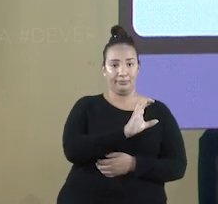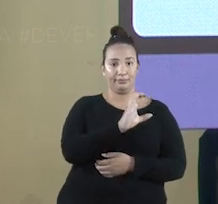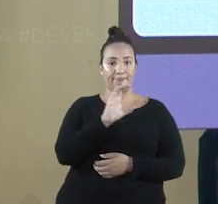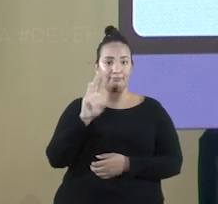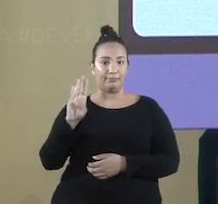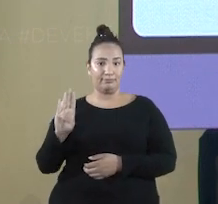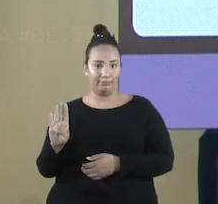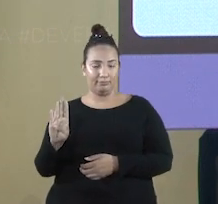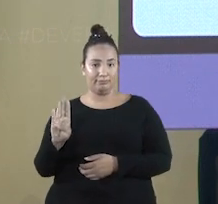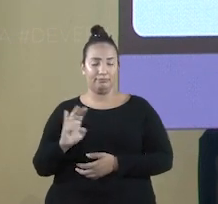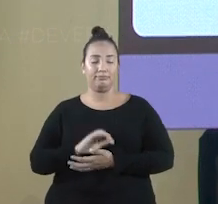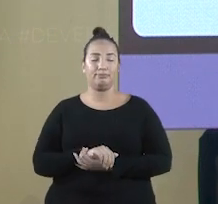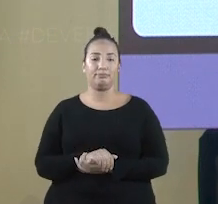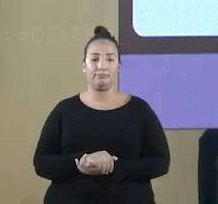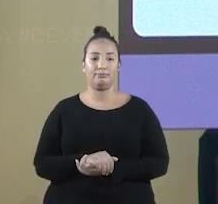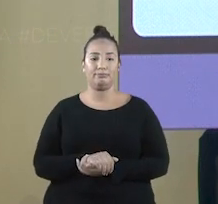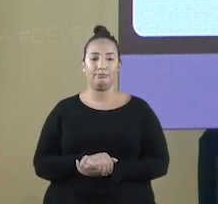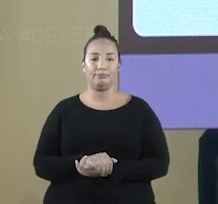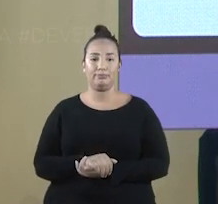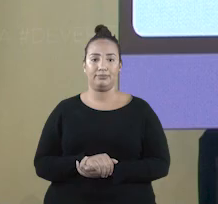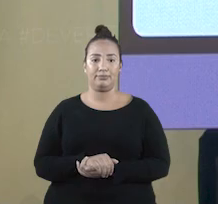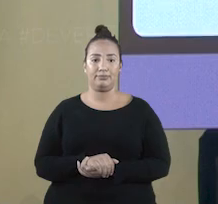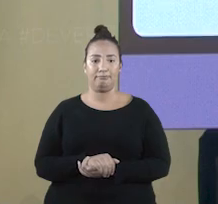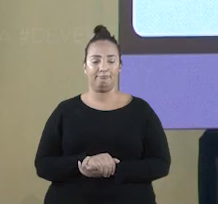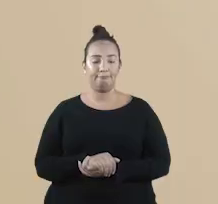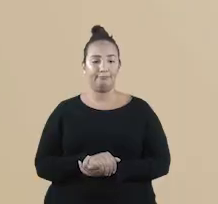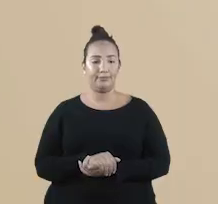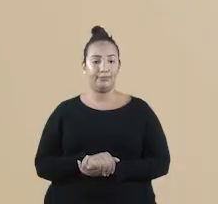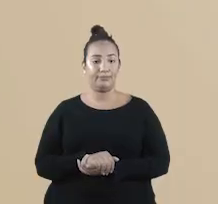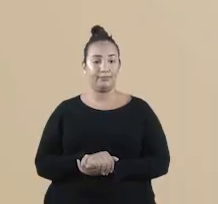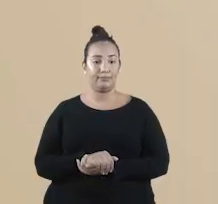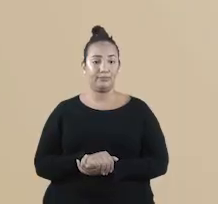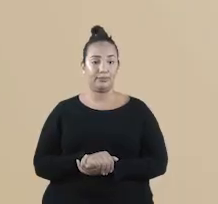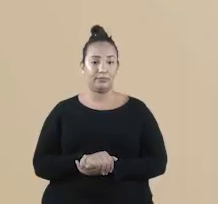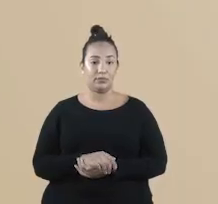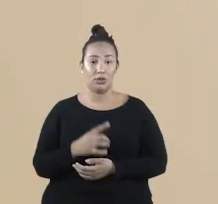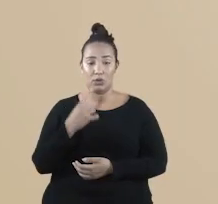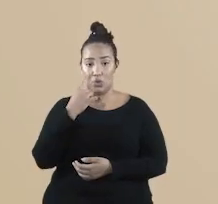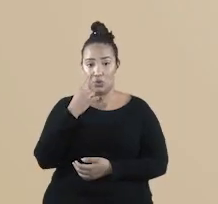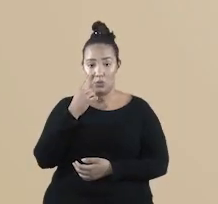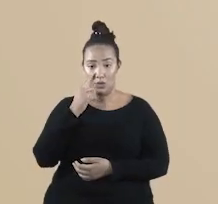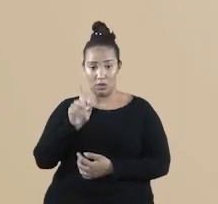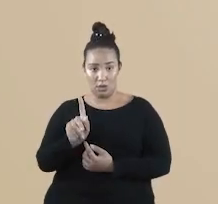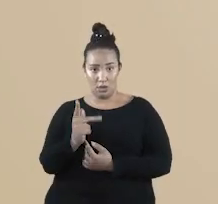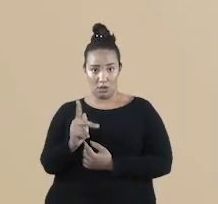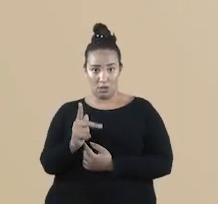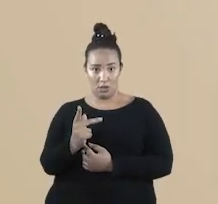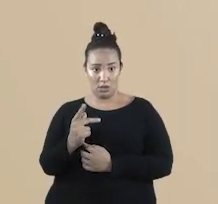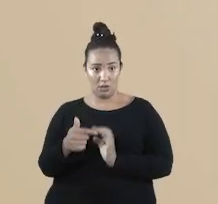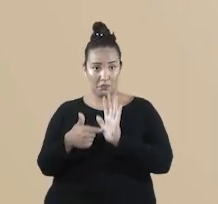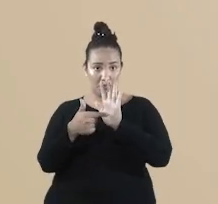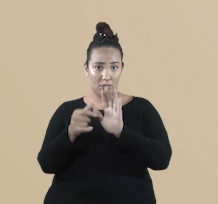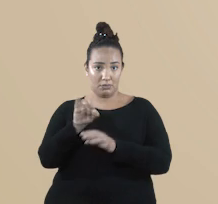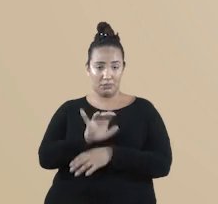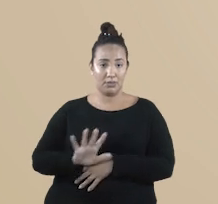de B e C, ok? O segmento de reta H, que está aparecendo